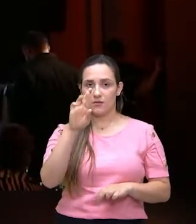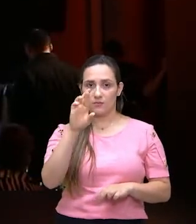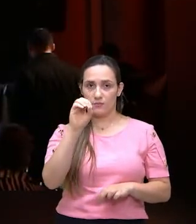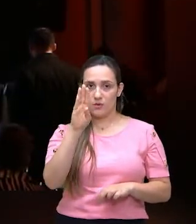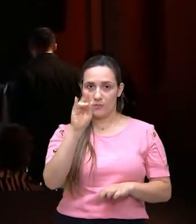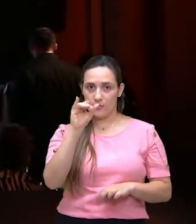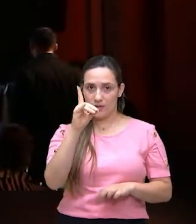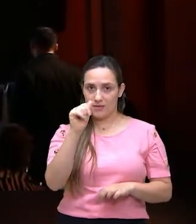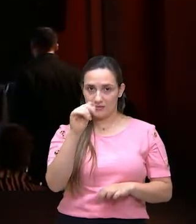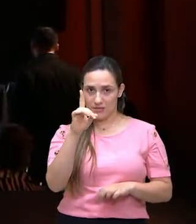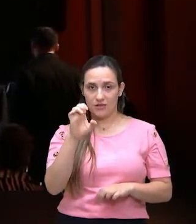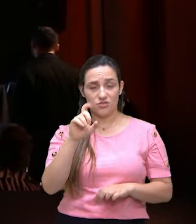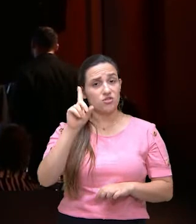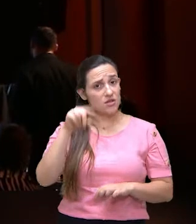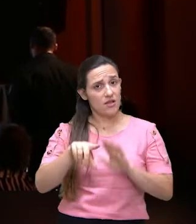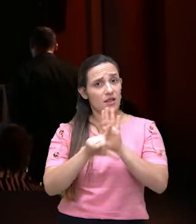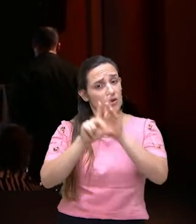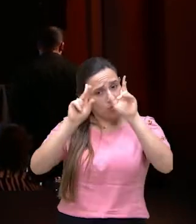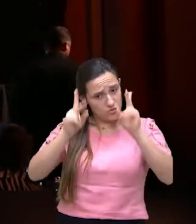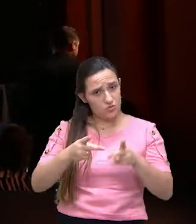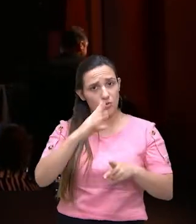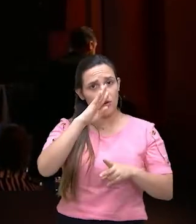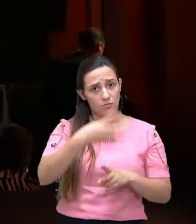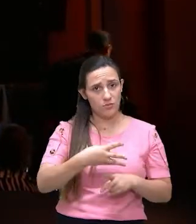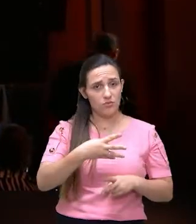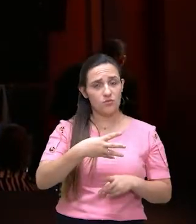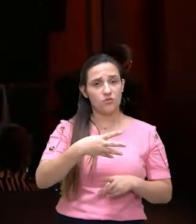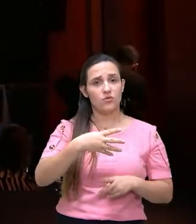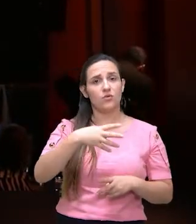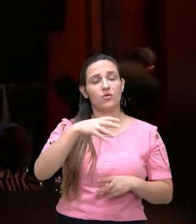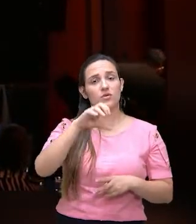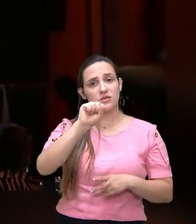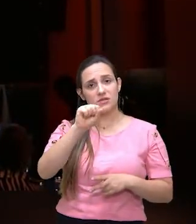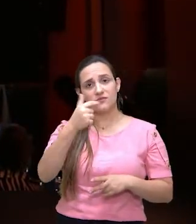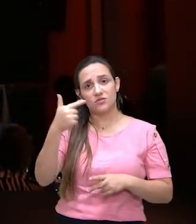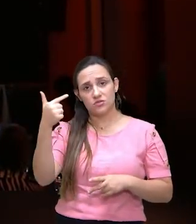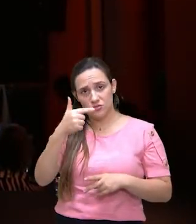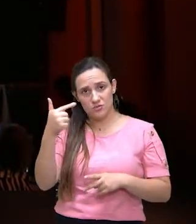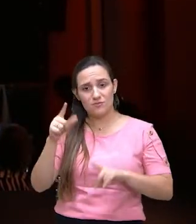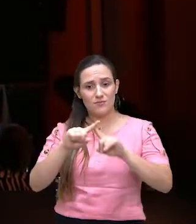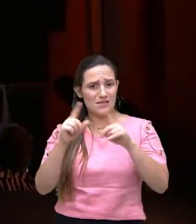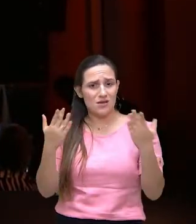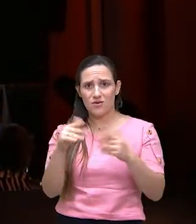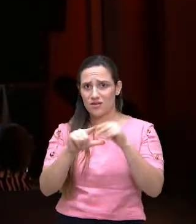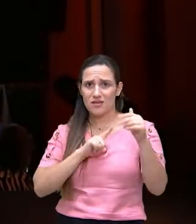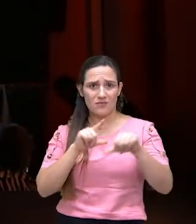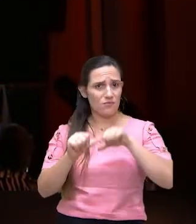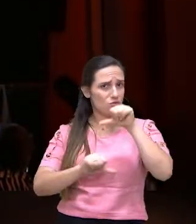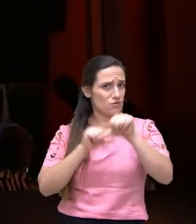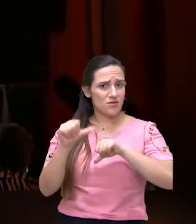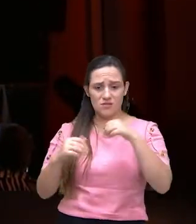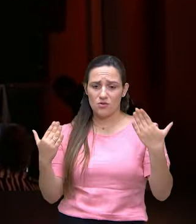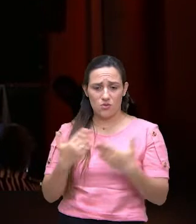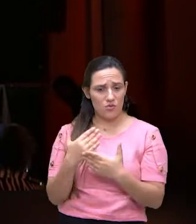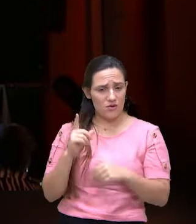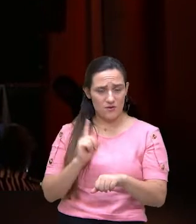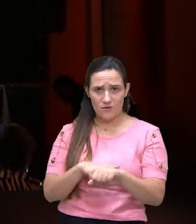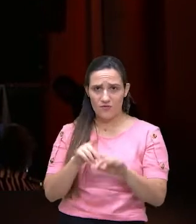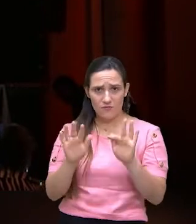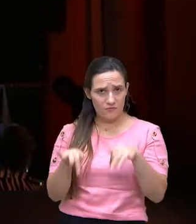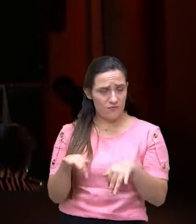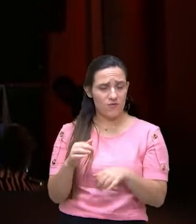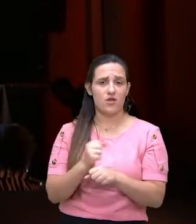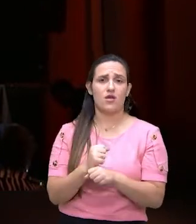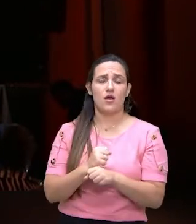continua sendo a lei 8429/92 o problema que a reforma Que ela sofreu agora no